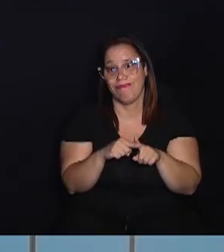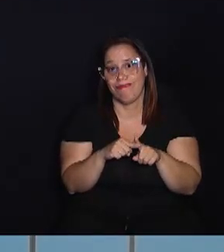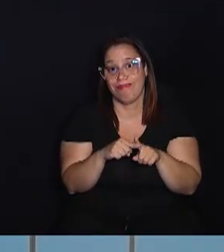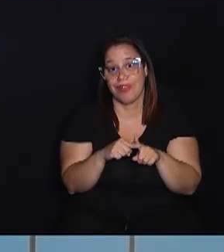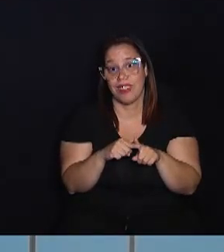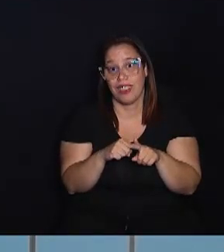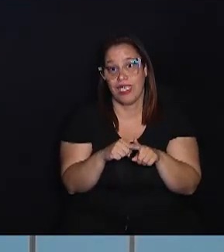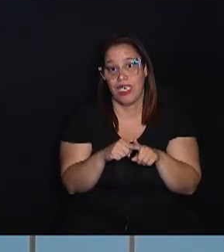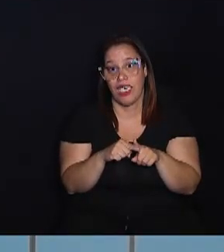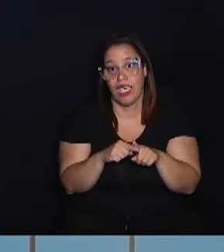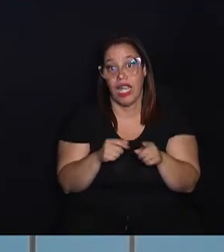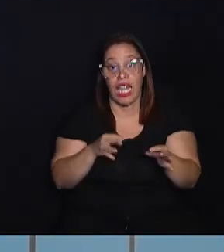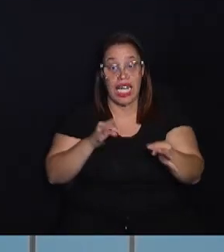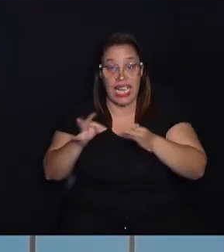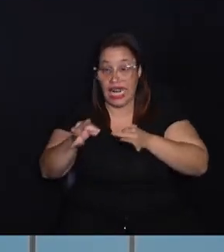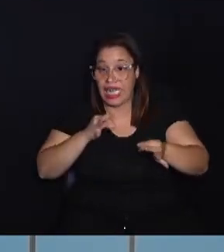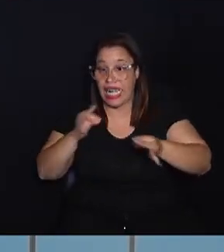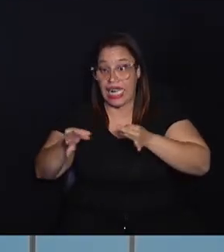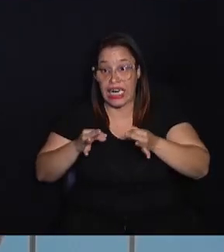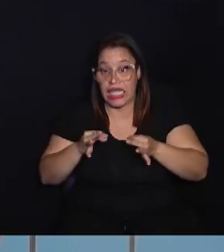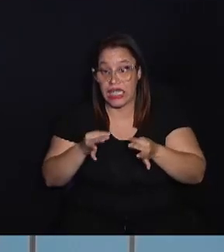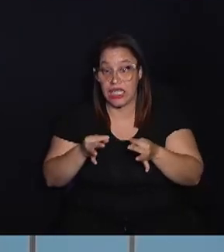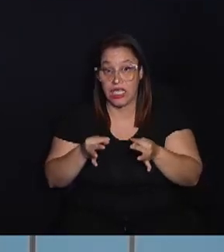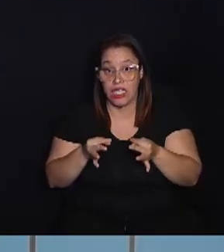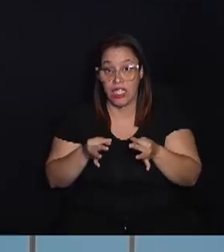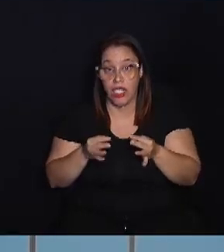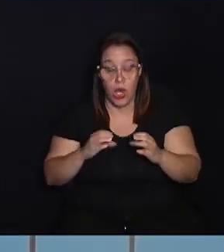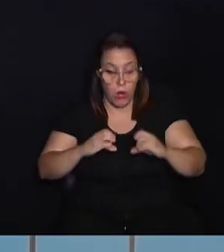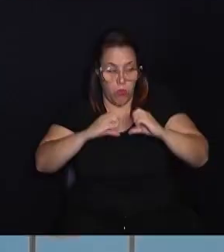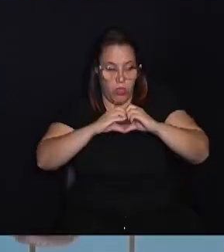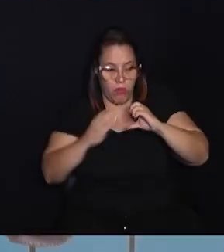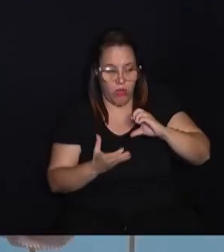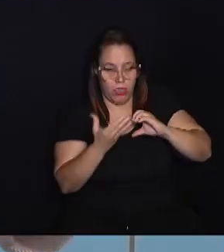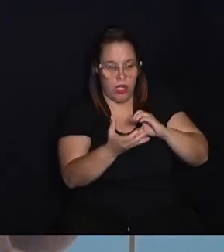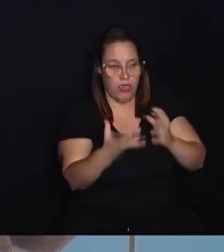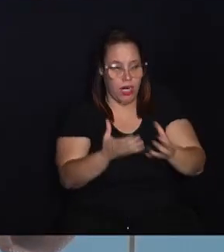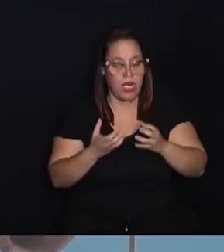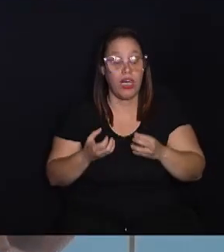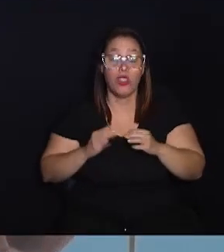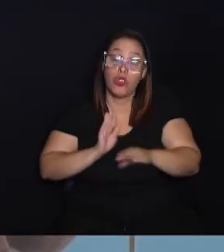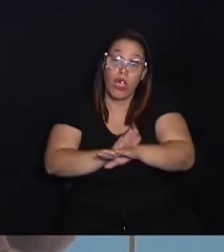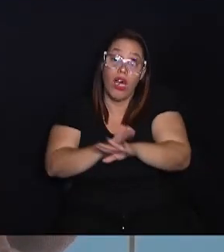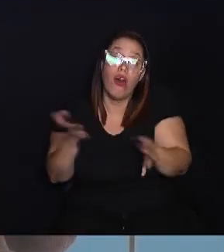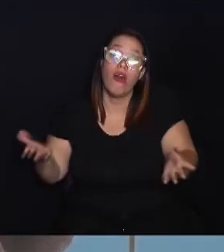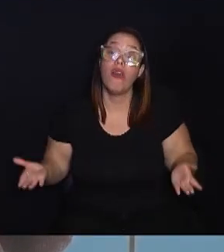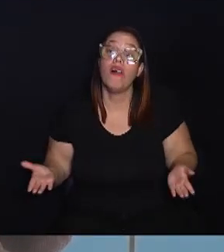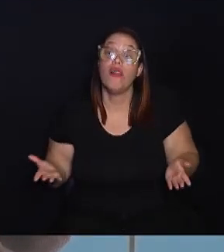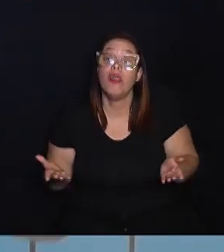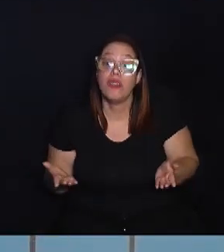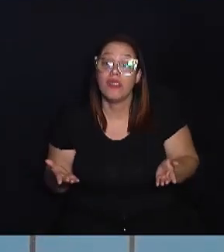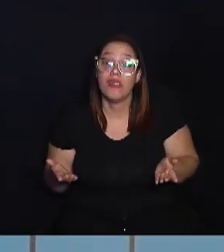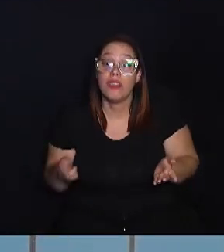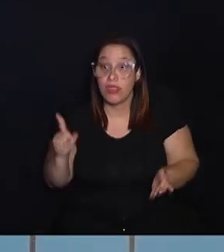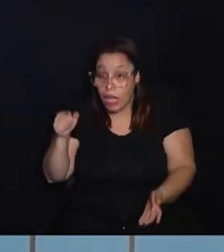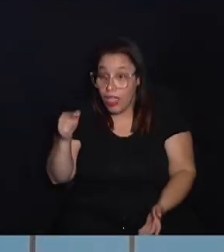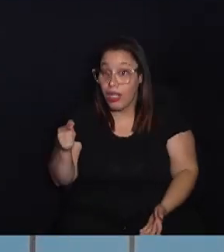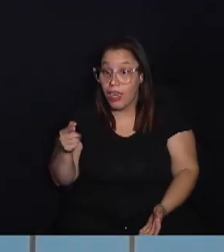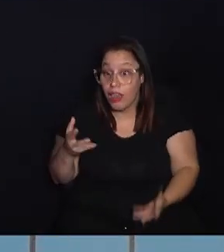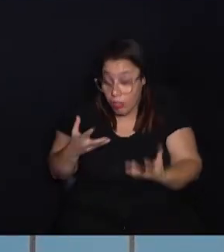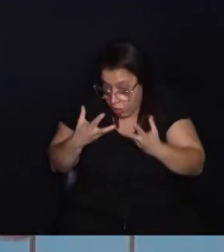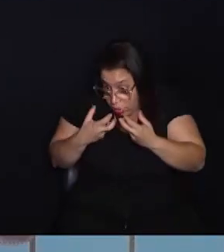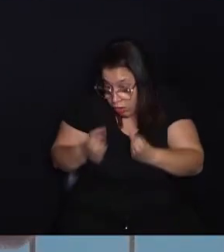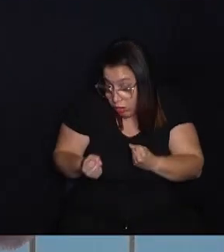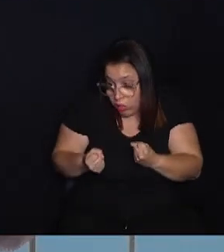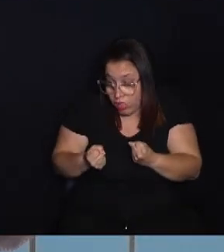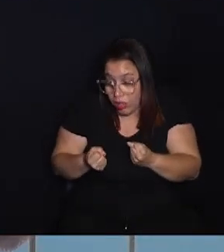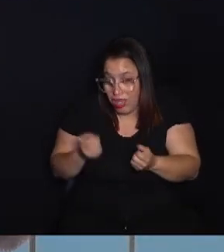E sem técnica nenhuma, e simplesmente por amor ao próximo, é que ele queria ajudar. Não é? Acolhendo, às vezes, de